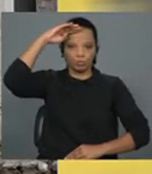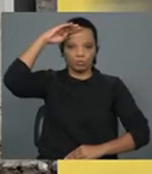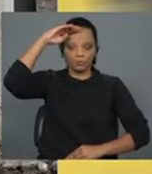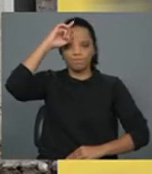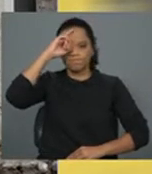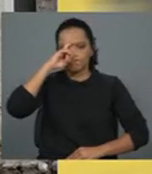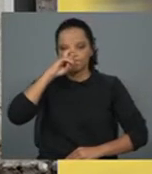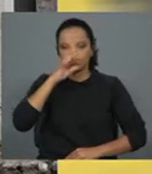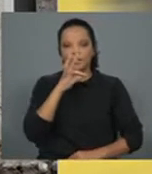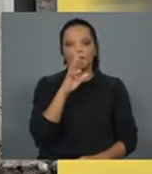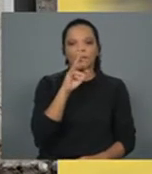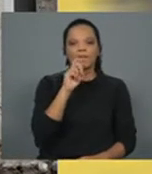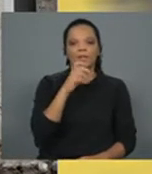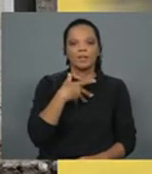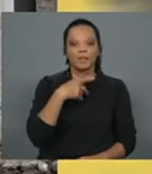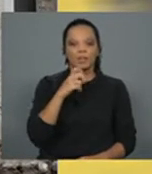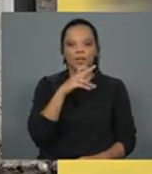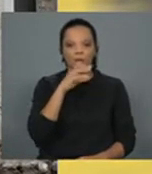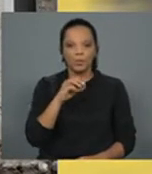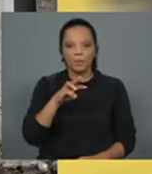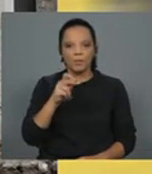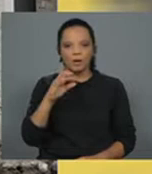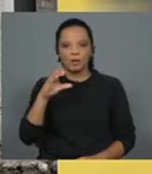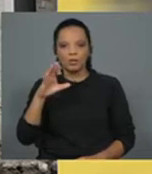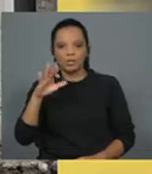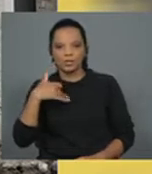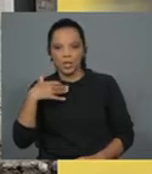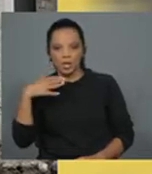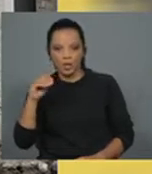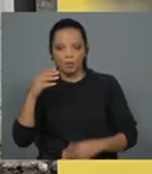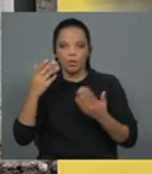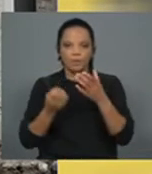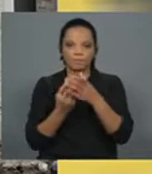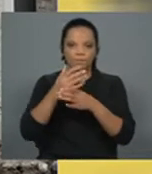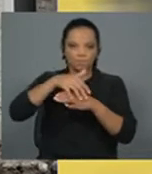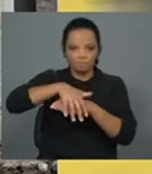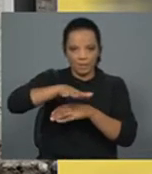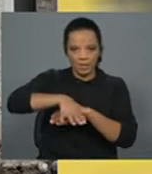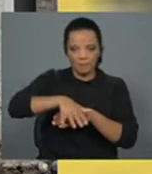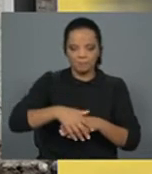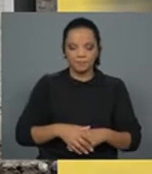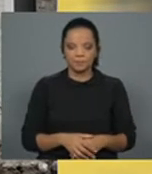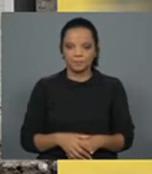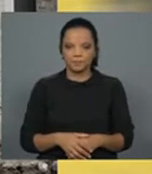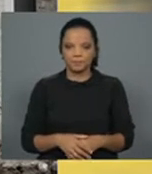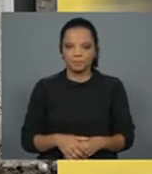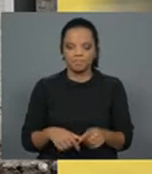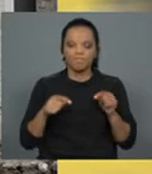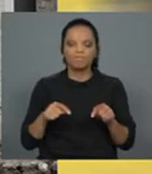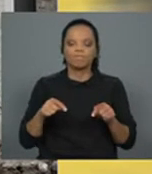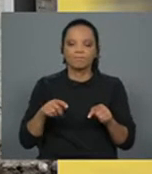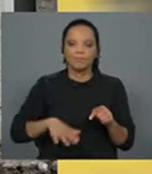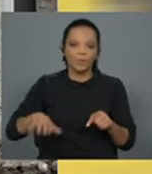em memória do Frederico Machado, portanto, que se encontra neste momento no centro de interpretação do vulcão dos Capelinhos. Jorge, e cá pelo